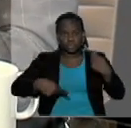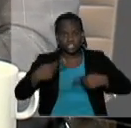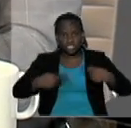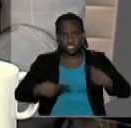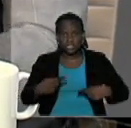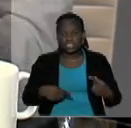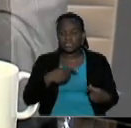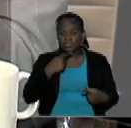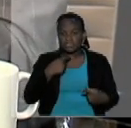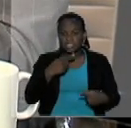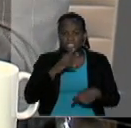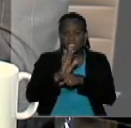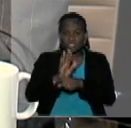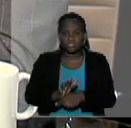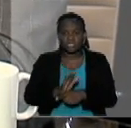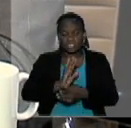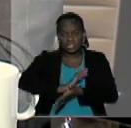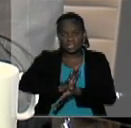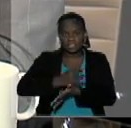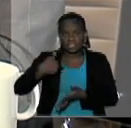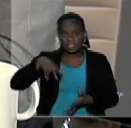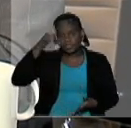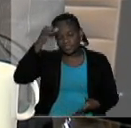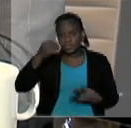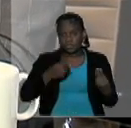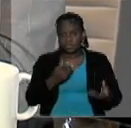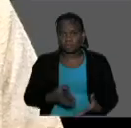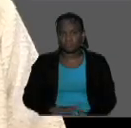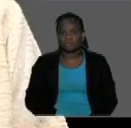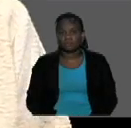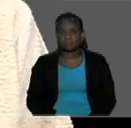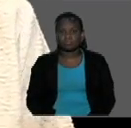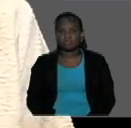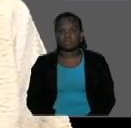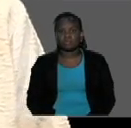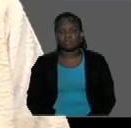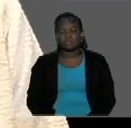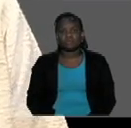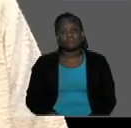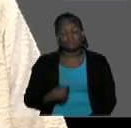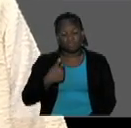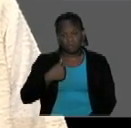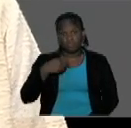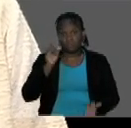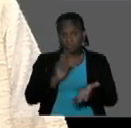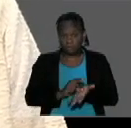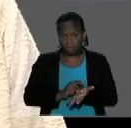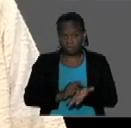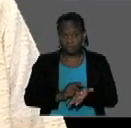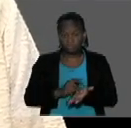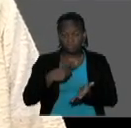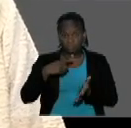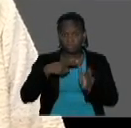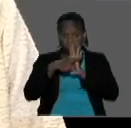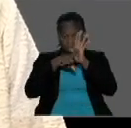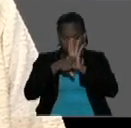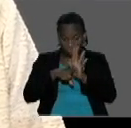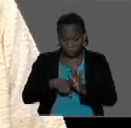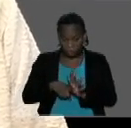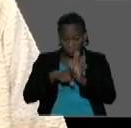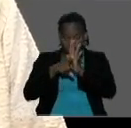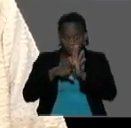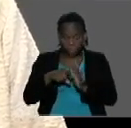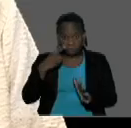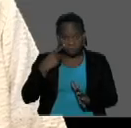o suficiente para combater a intolerância religiosa? Eu realmente tenho analisado